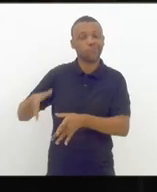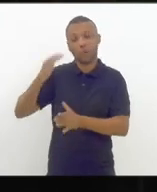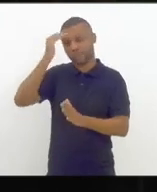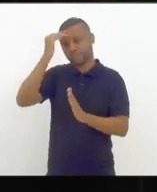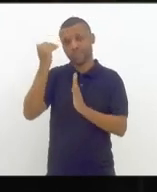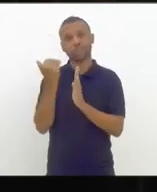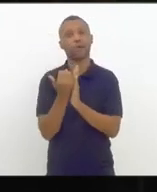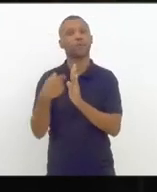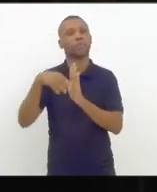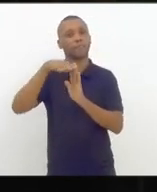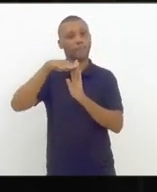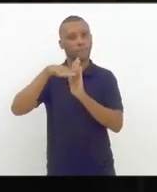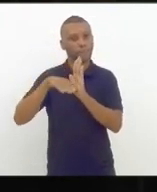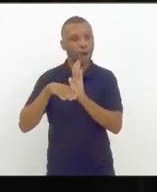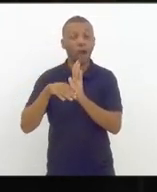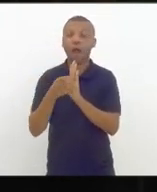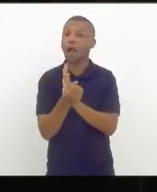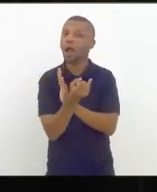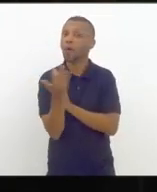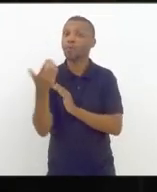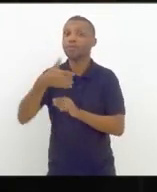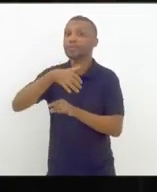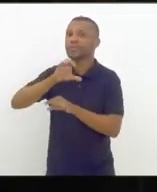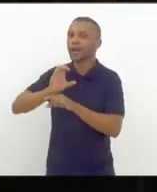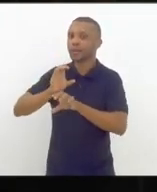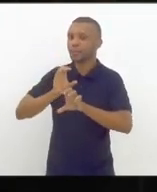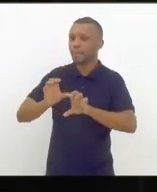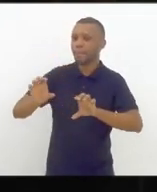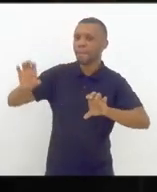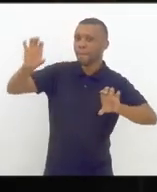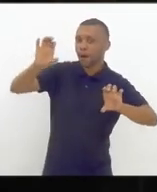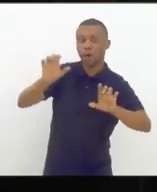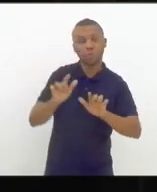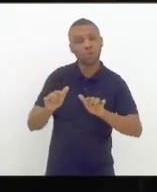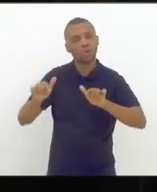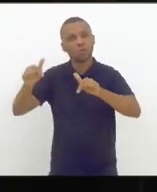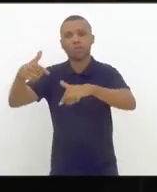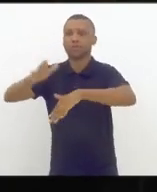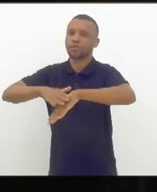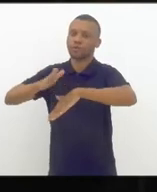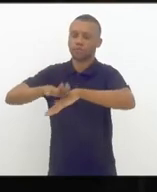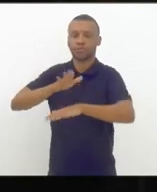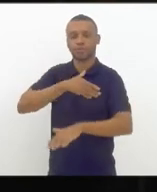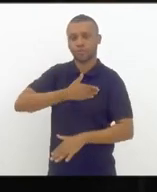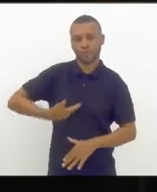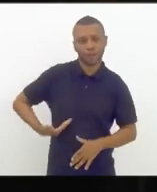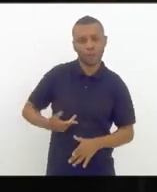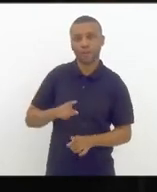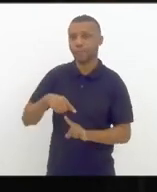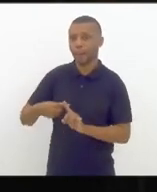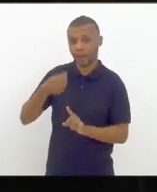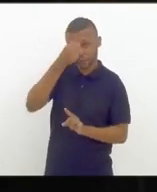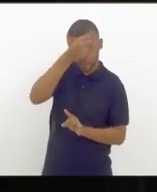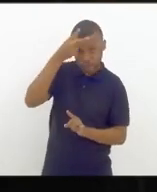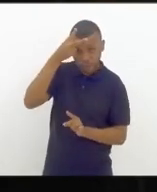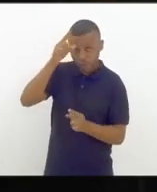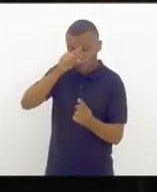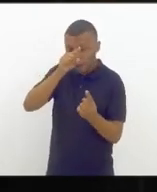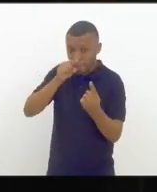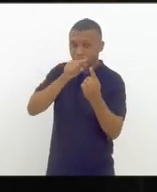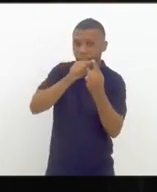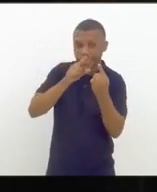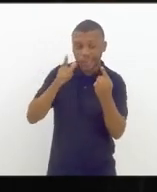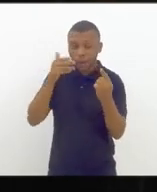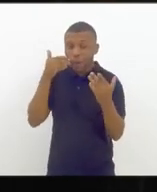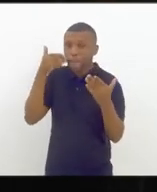alguns estados aqui ali por força da ação de governos Estaduais de governos municipais as metas estão um pouco mais próxima do seu cumprimento